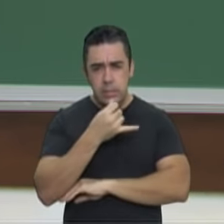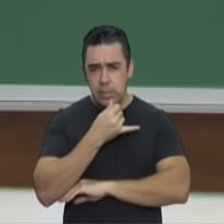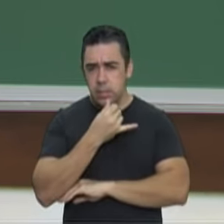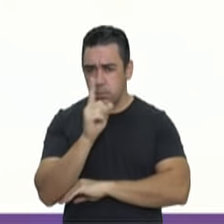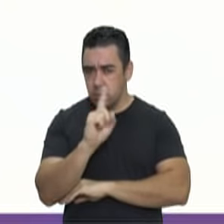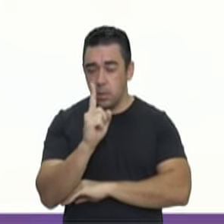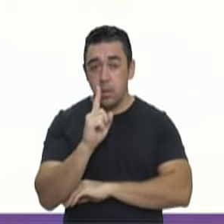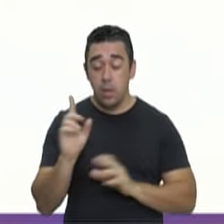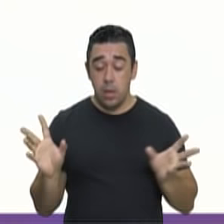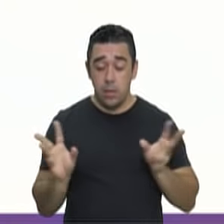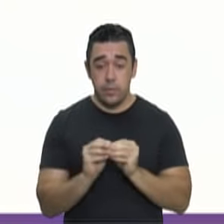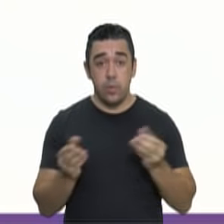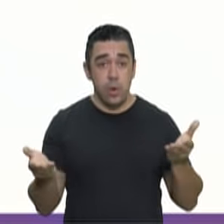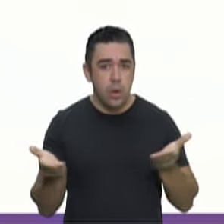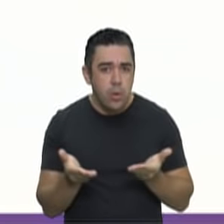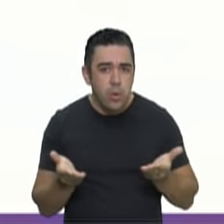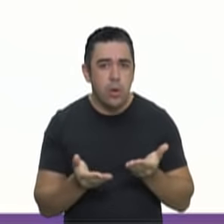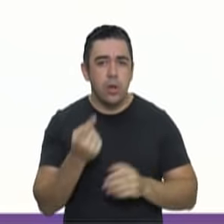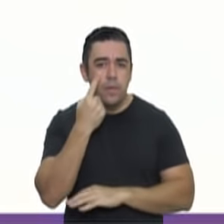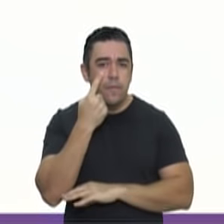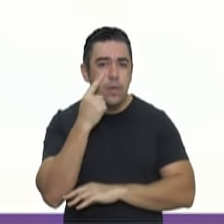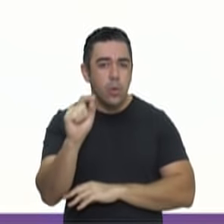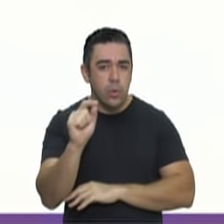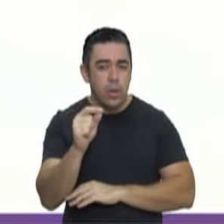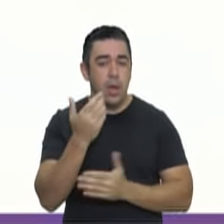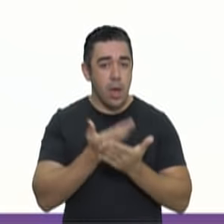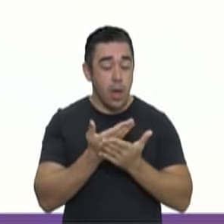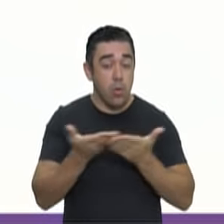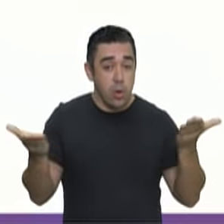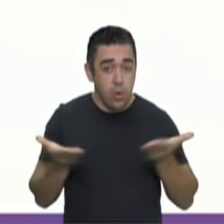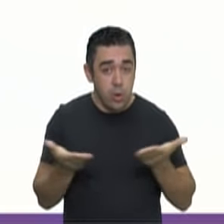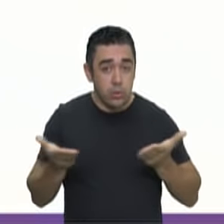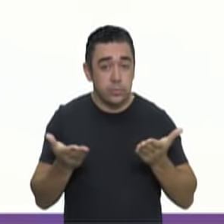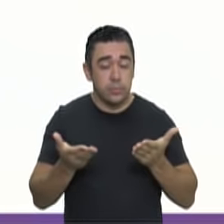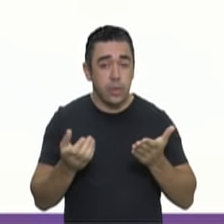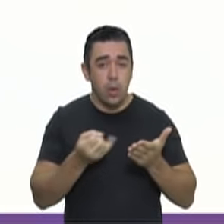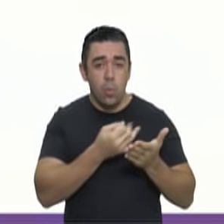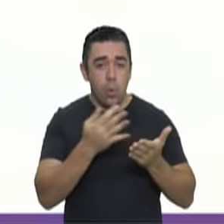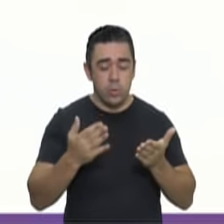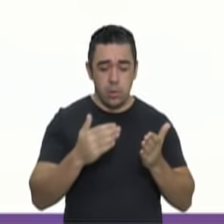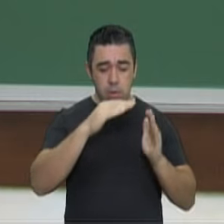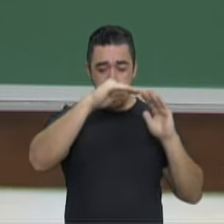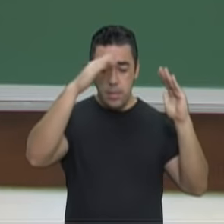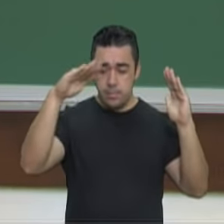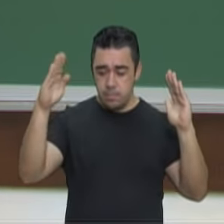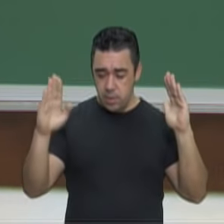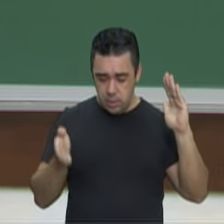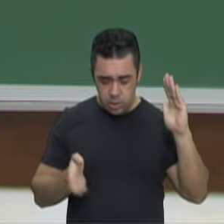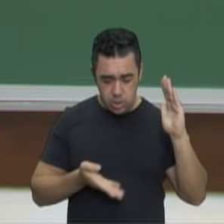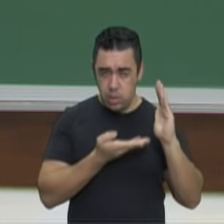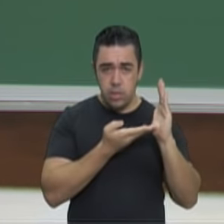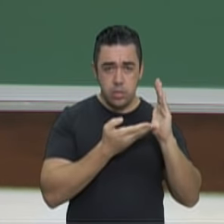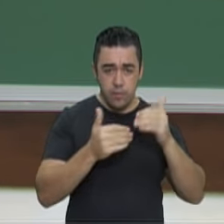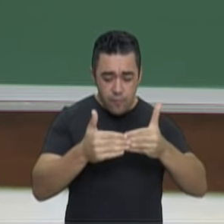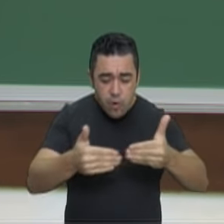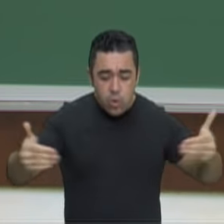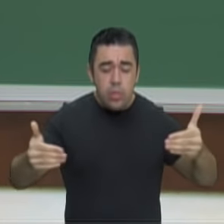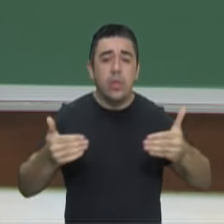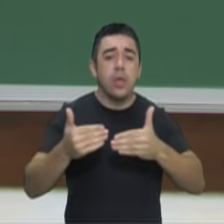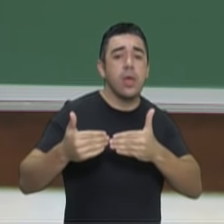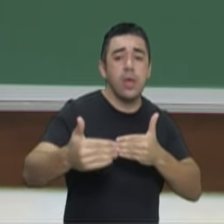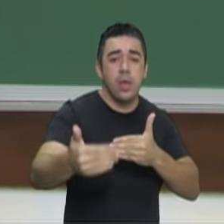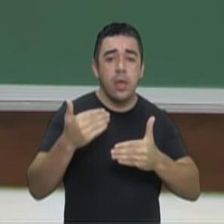Nessa revisão a gente vai ver que nós falamos na aula de hoje limites do estado do Paraná. Aonde está localizado, quais são